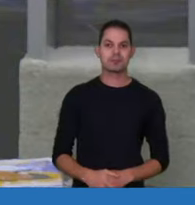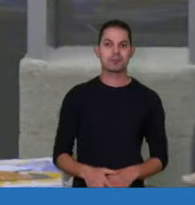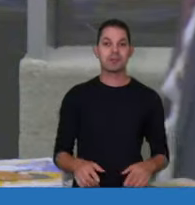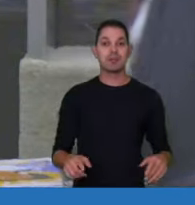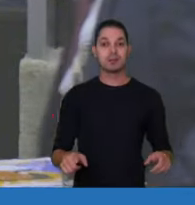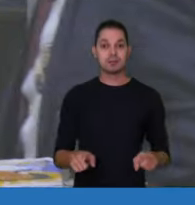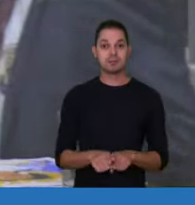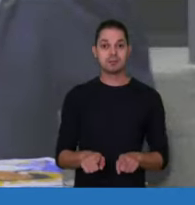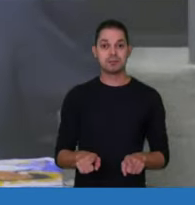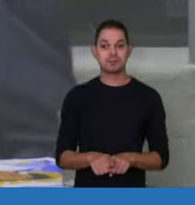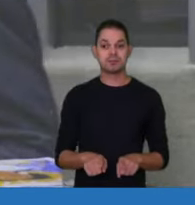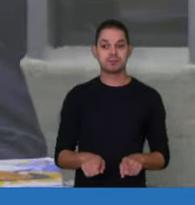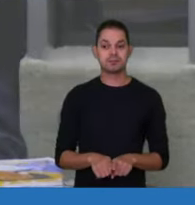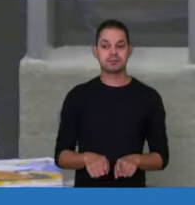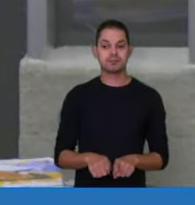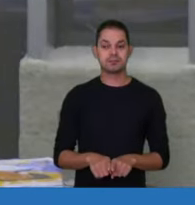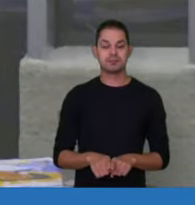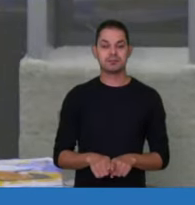começar